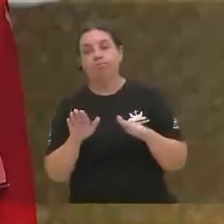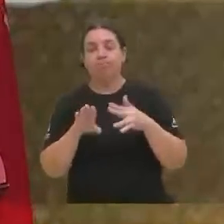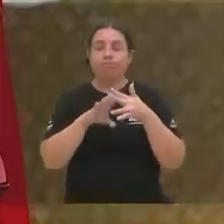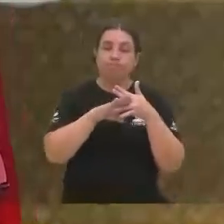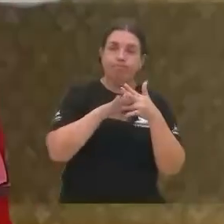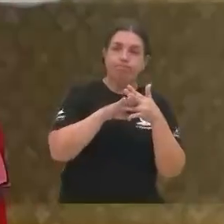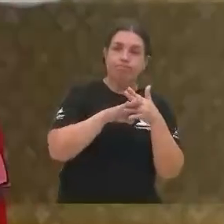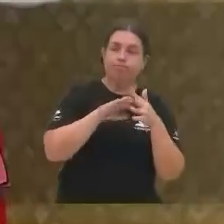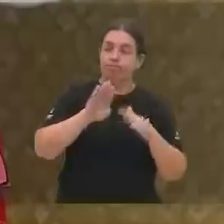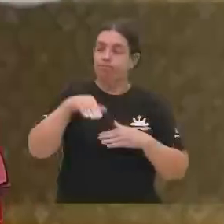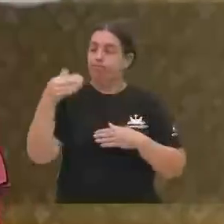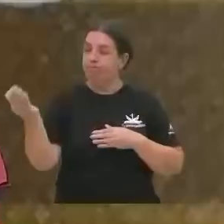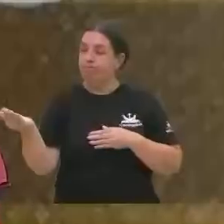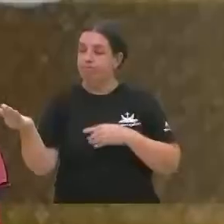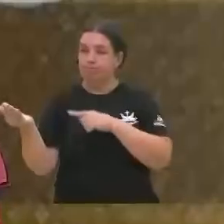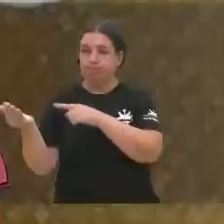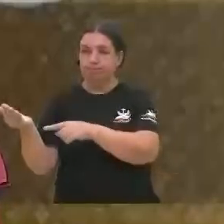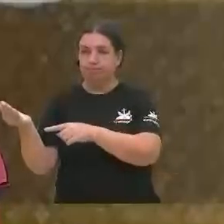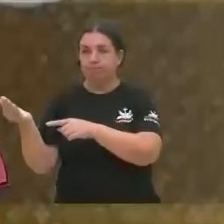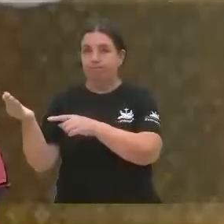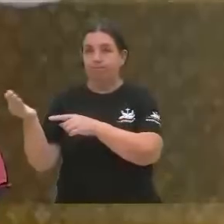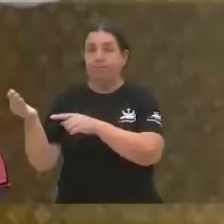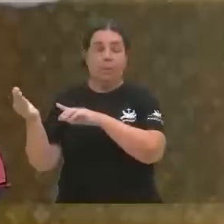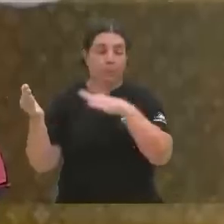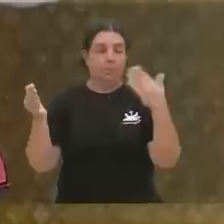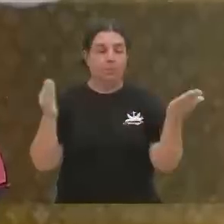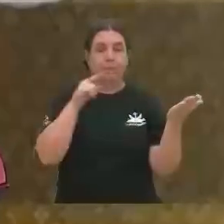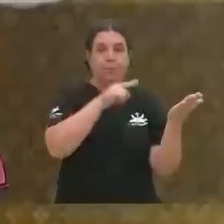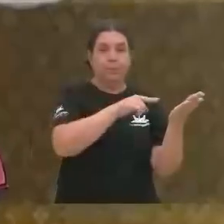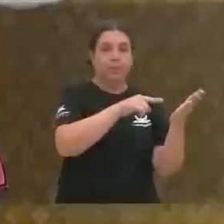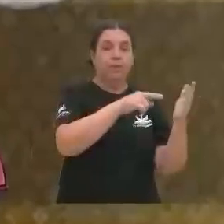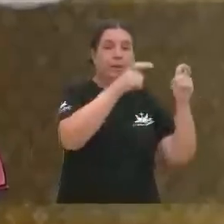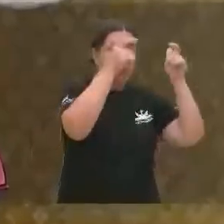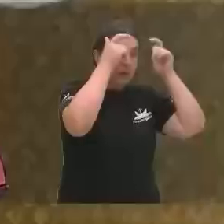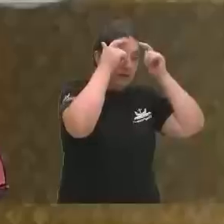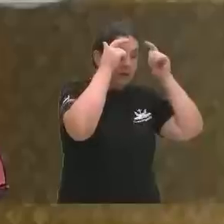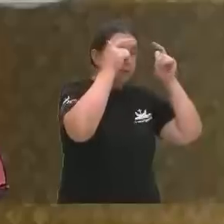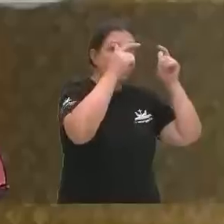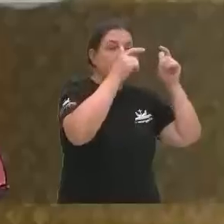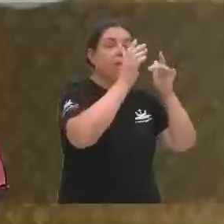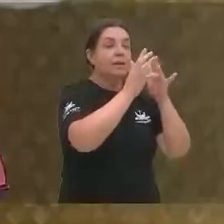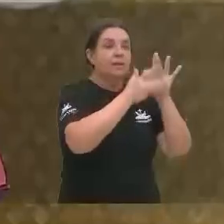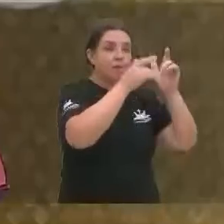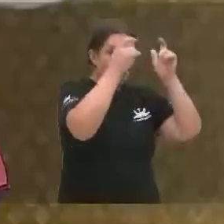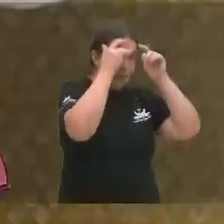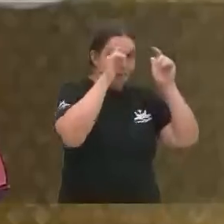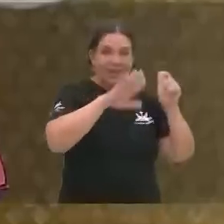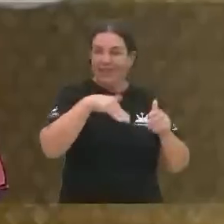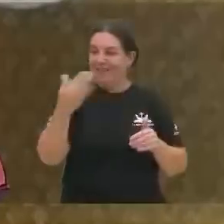entre a solenidade de Cristo Rei e primeiro domingo do Advento